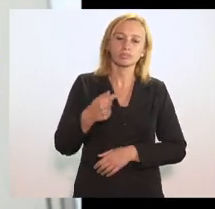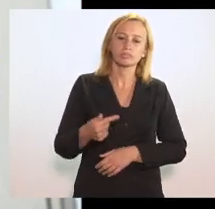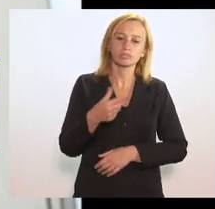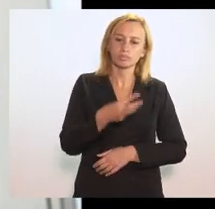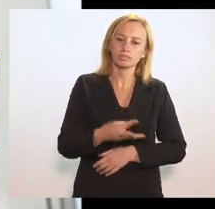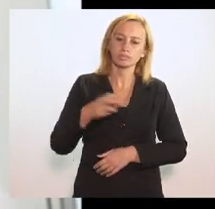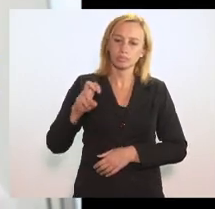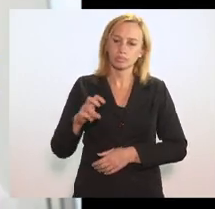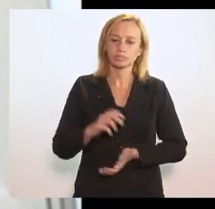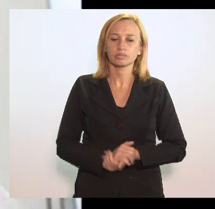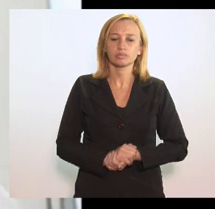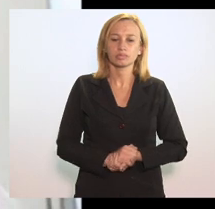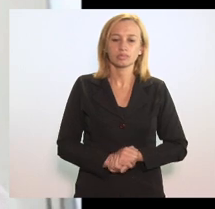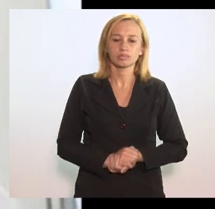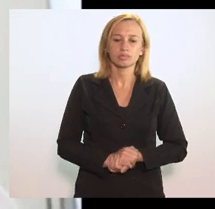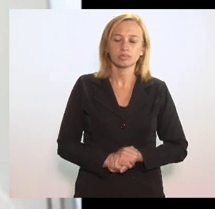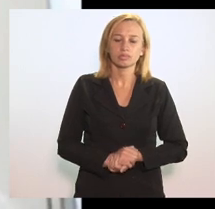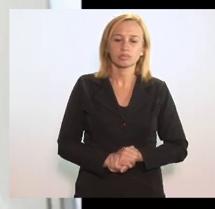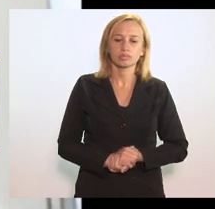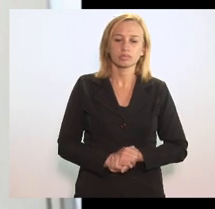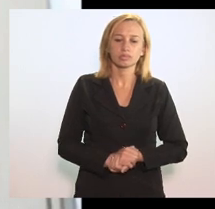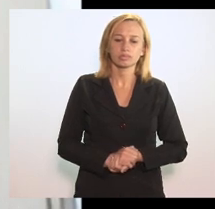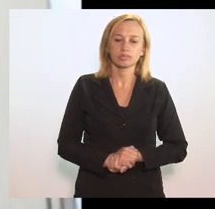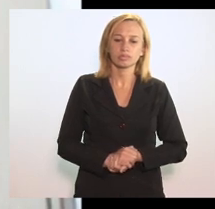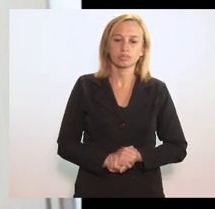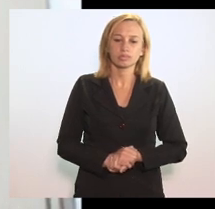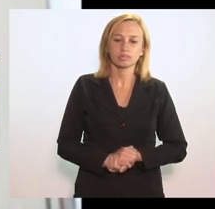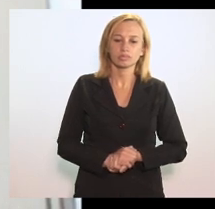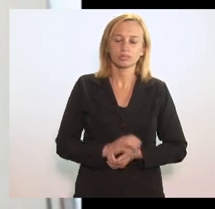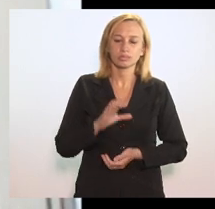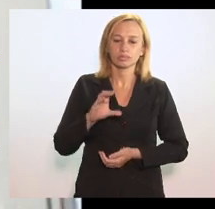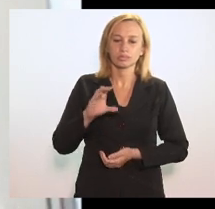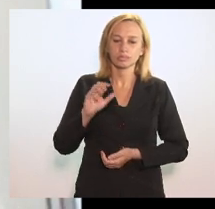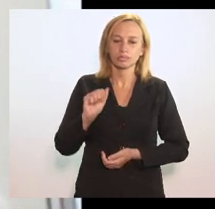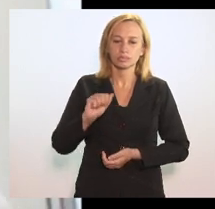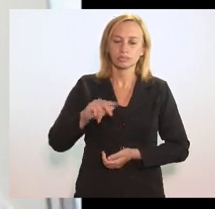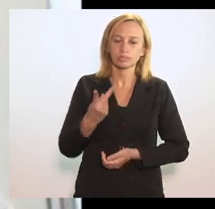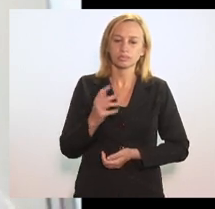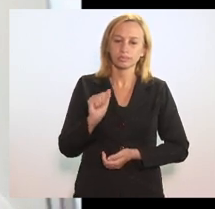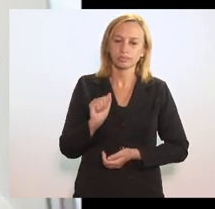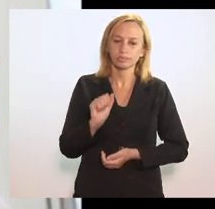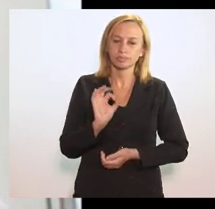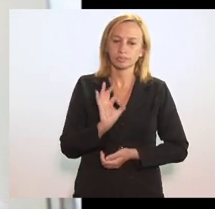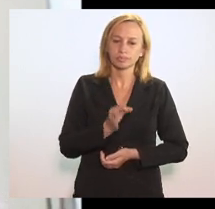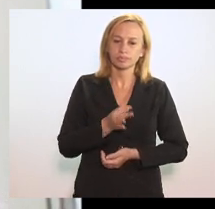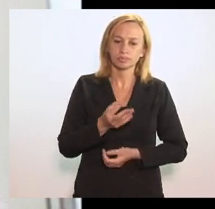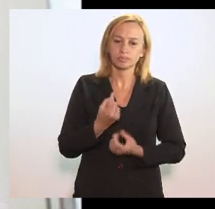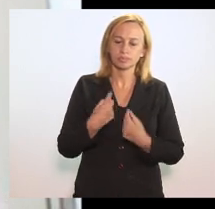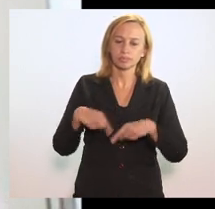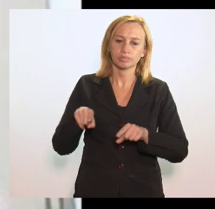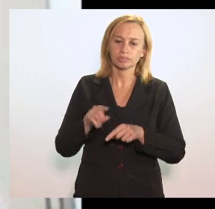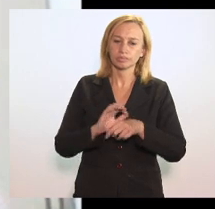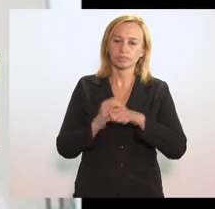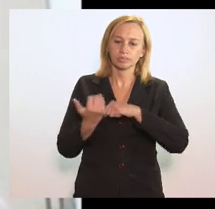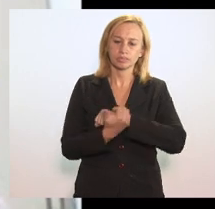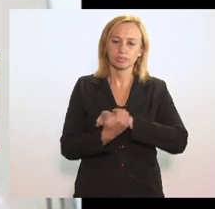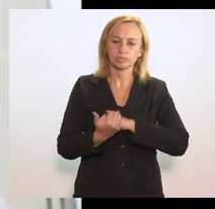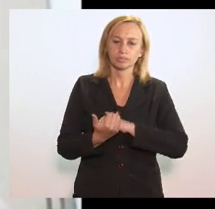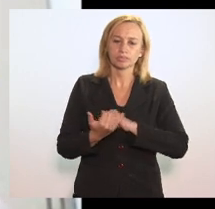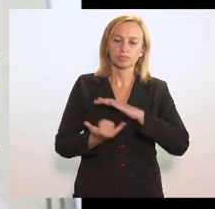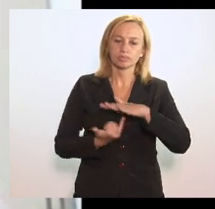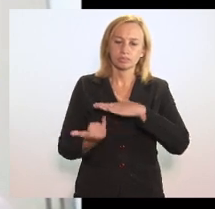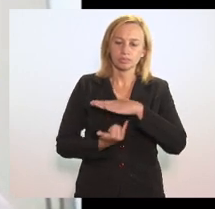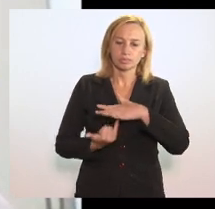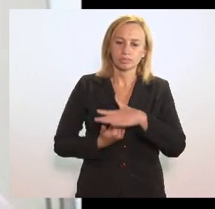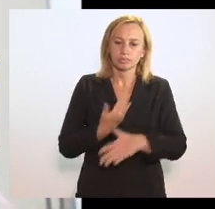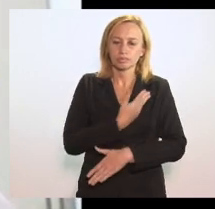3735 visa fazer uma campanha permanente de combate ao coronavírus nas instituições públicas